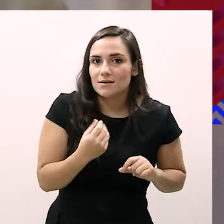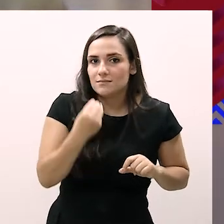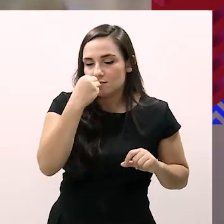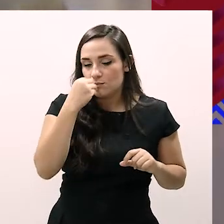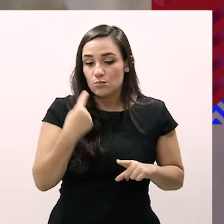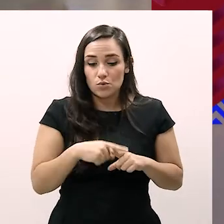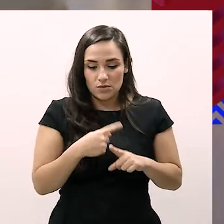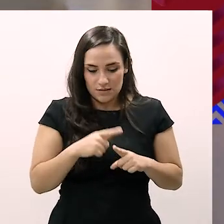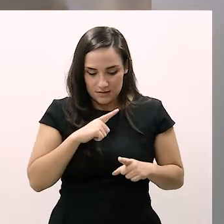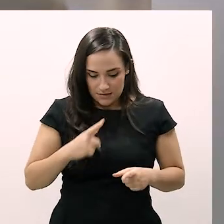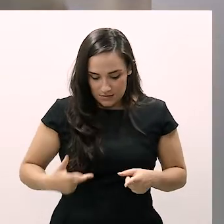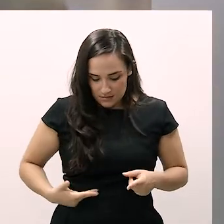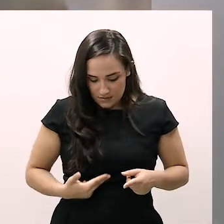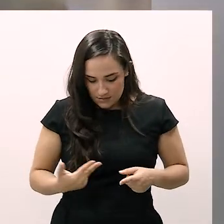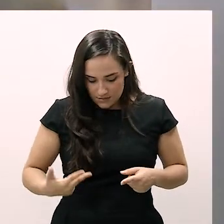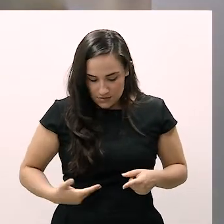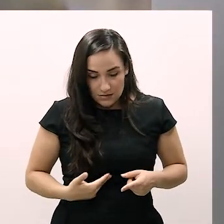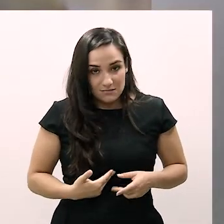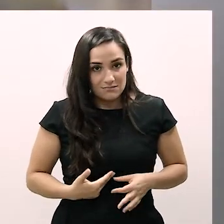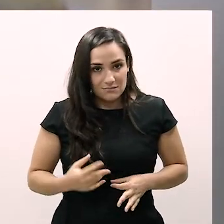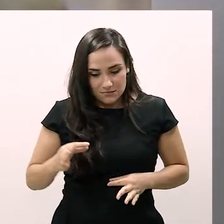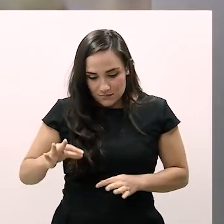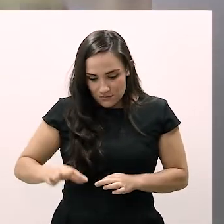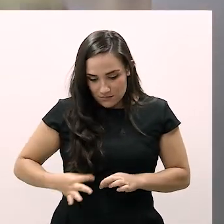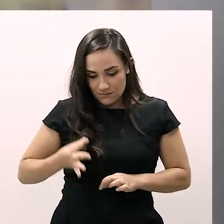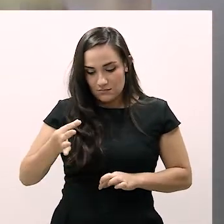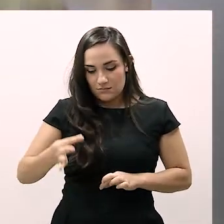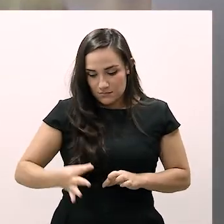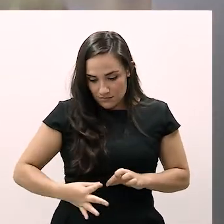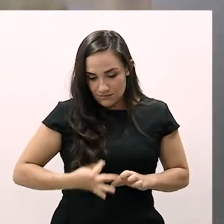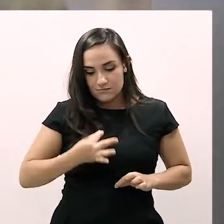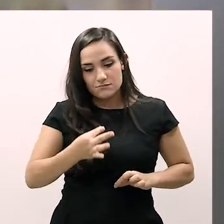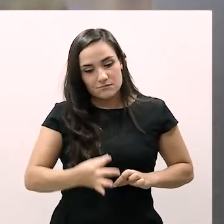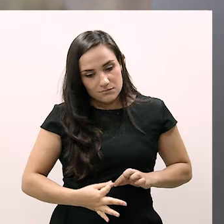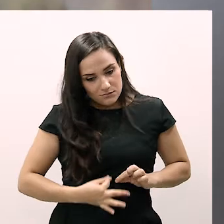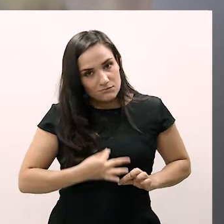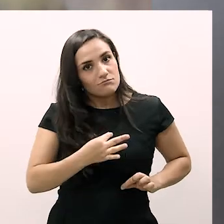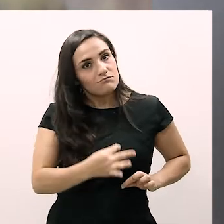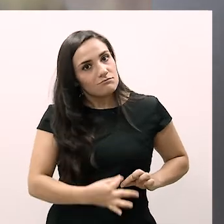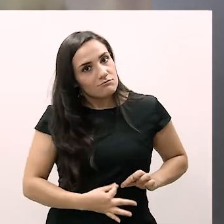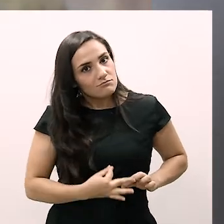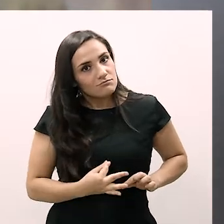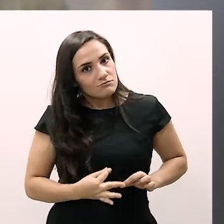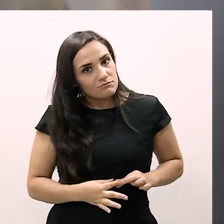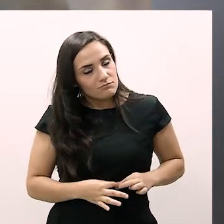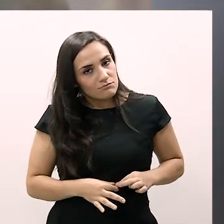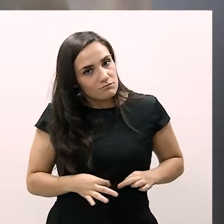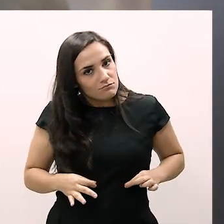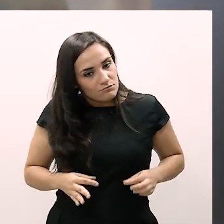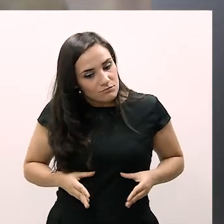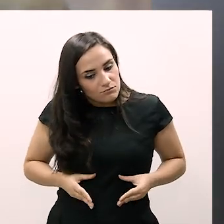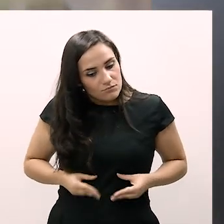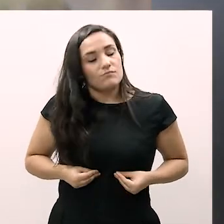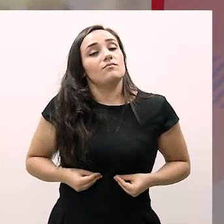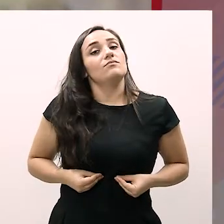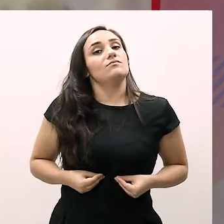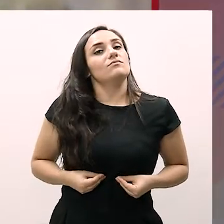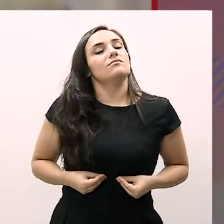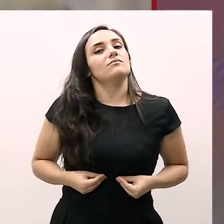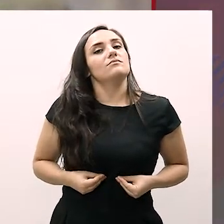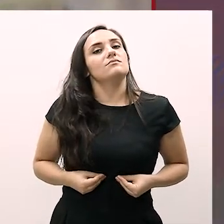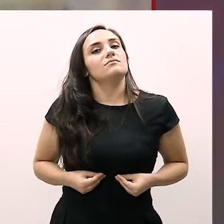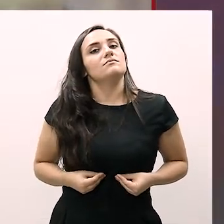ter uma costura nova no estômago e de ter um volume reduzido